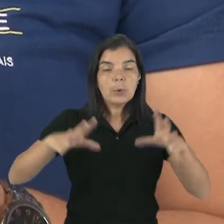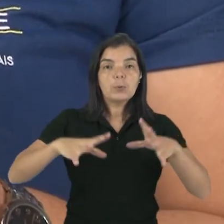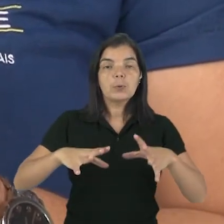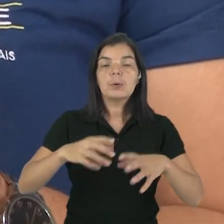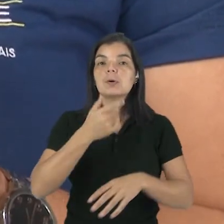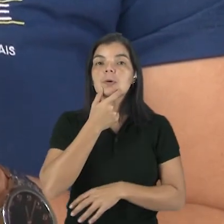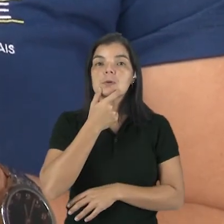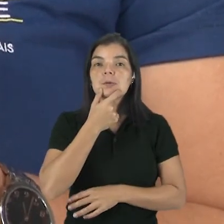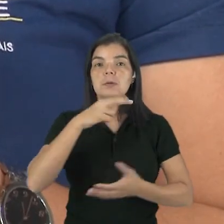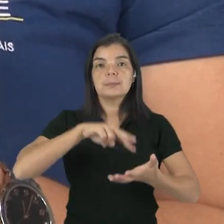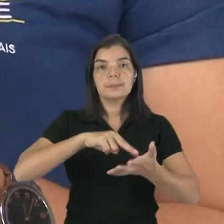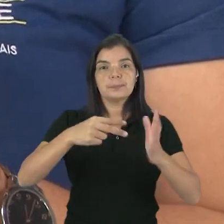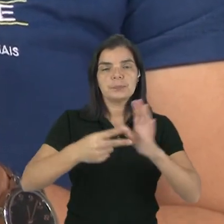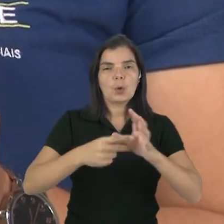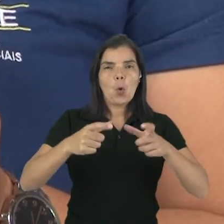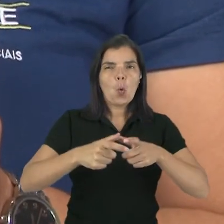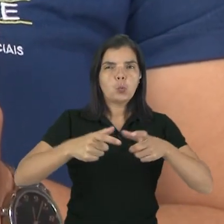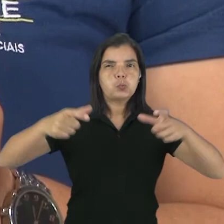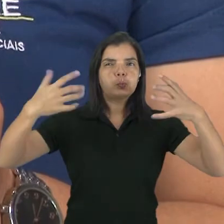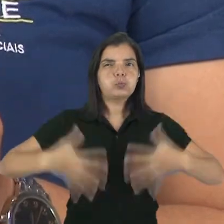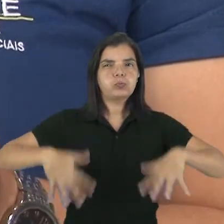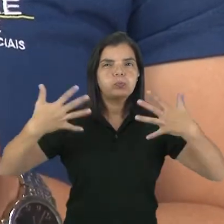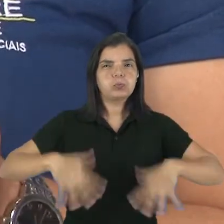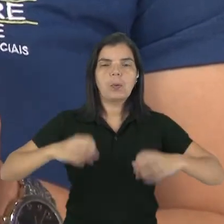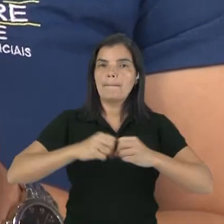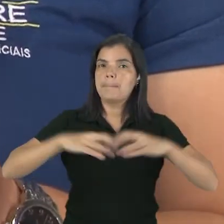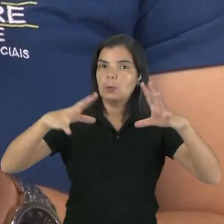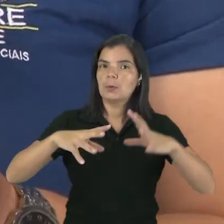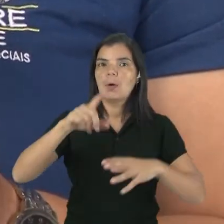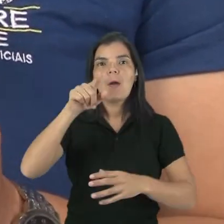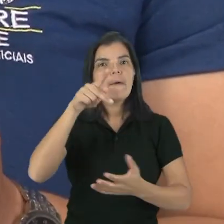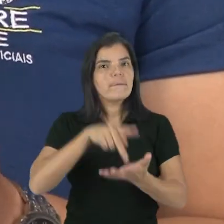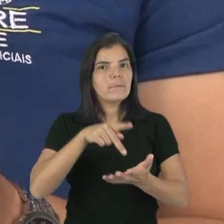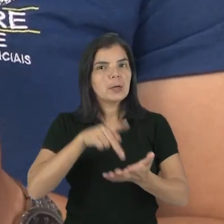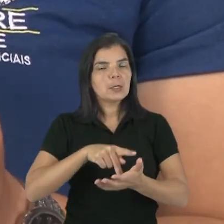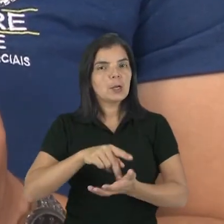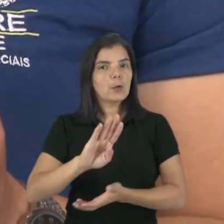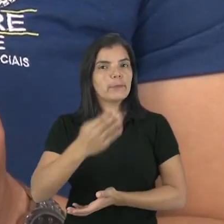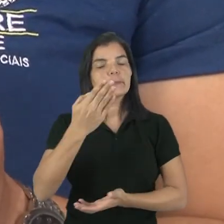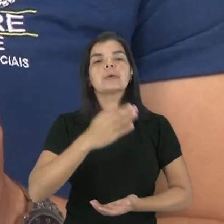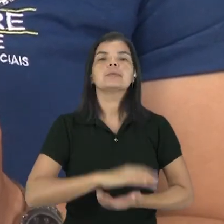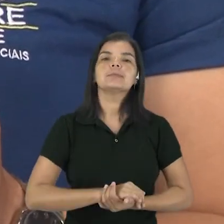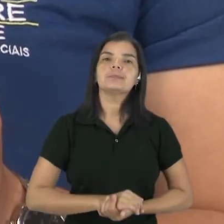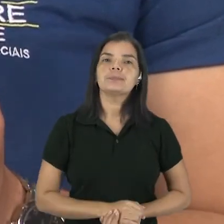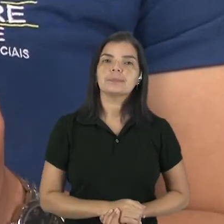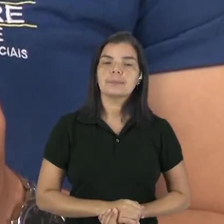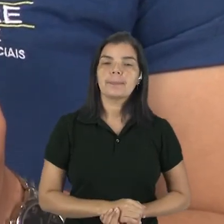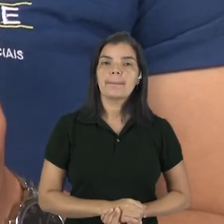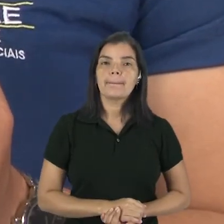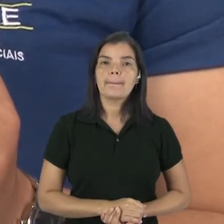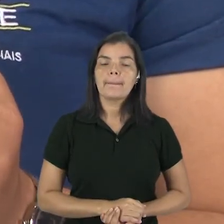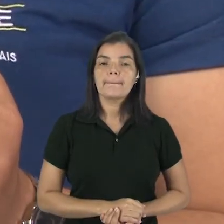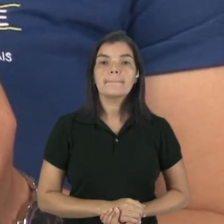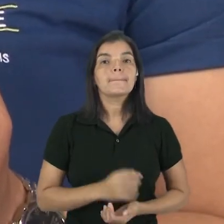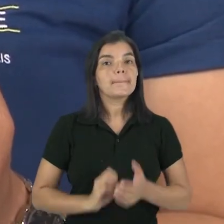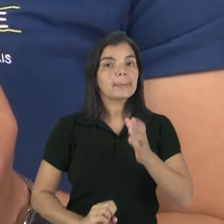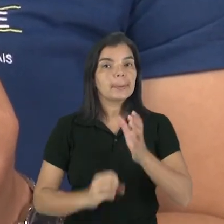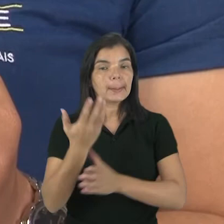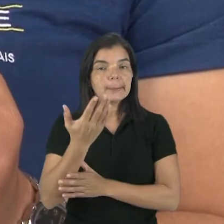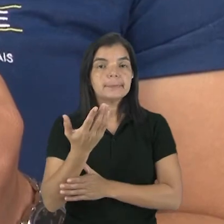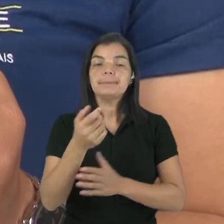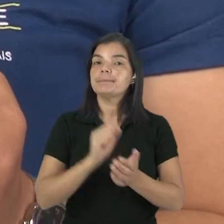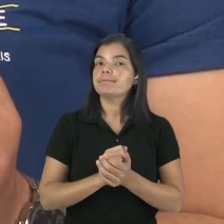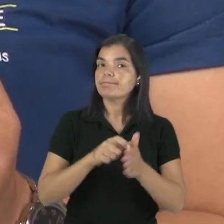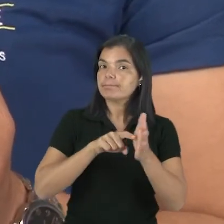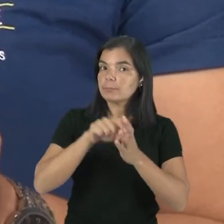inglês significa grande explosão. E aí, é verdadeiro ou é falso? Eu acabei de dizer, né? Foi criada através de